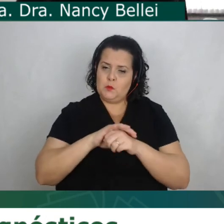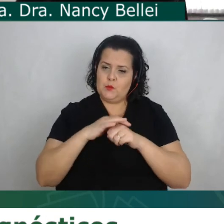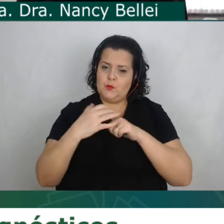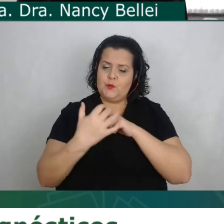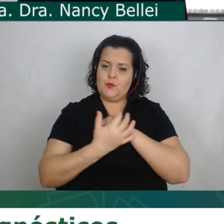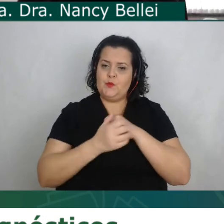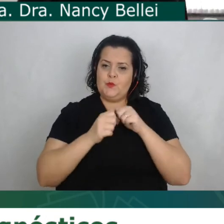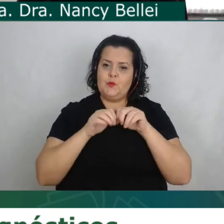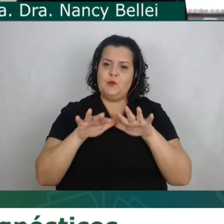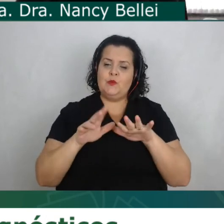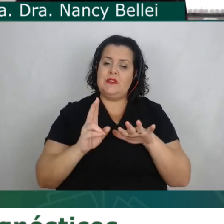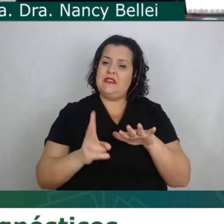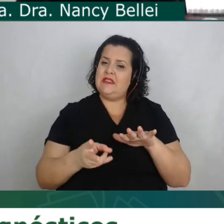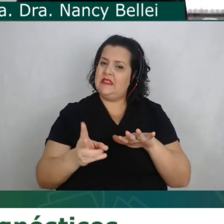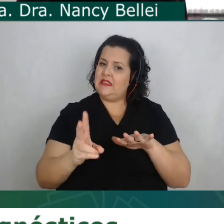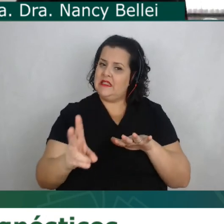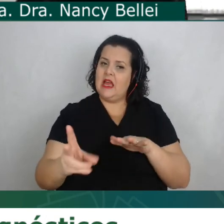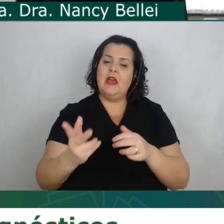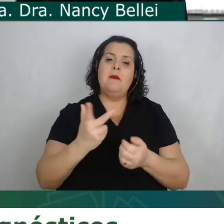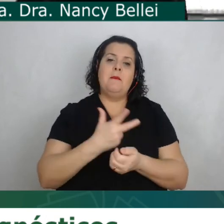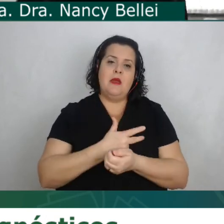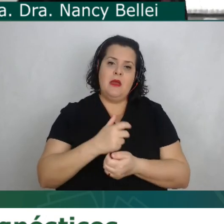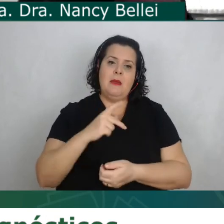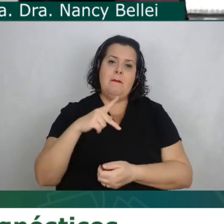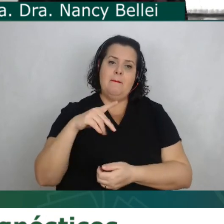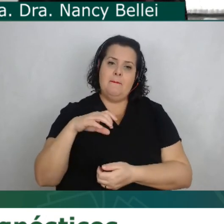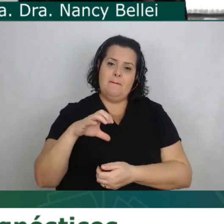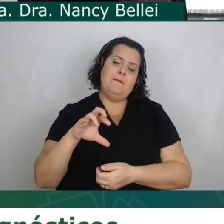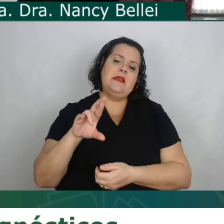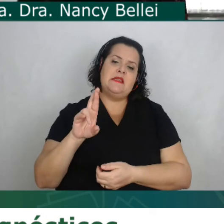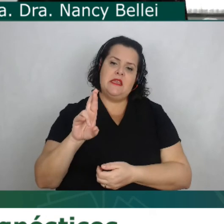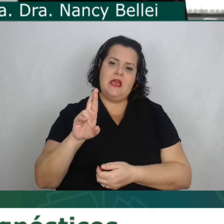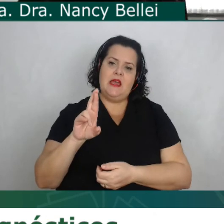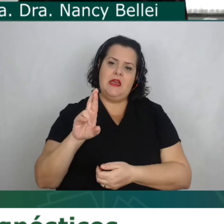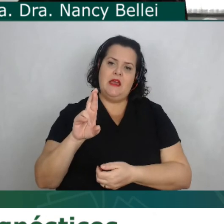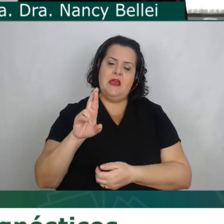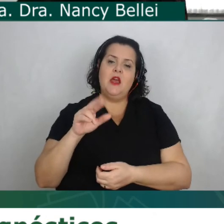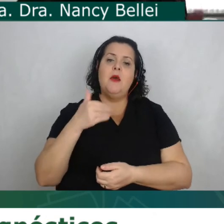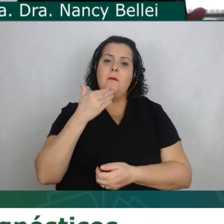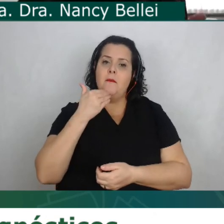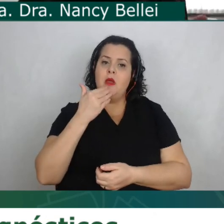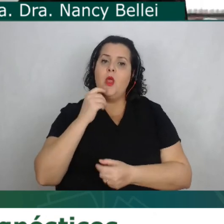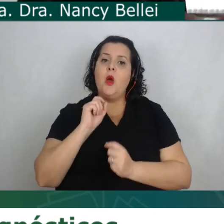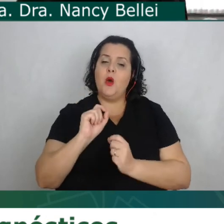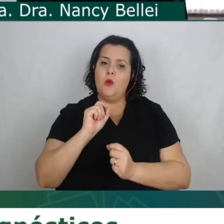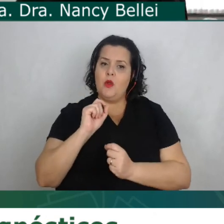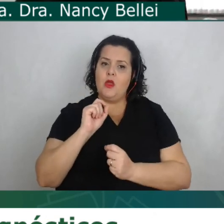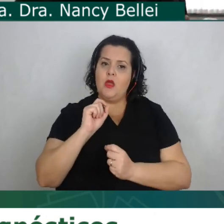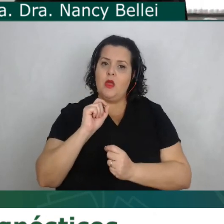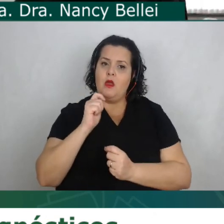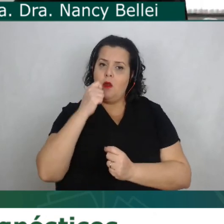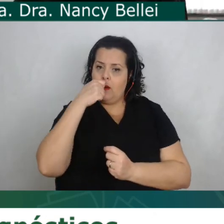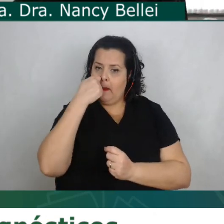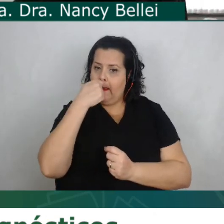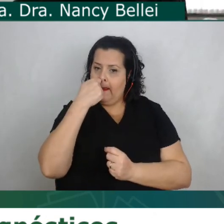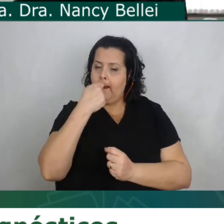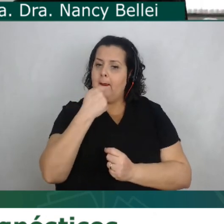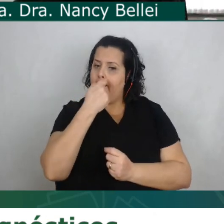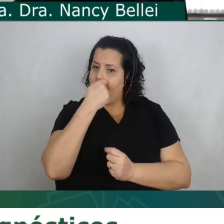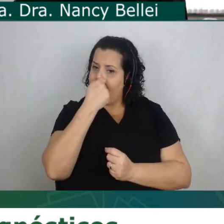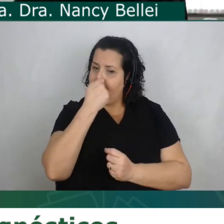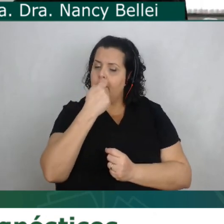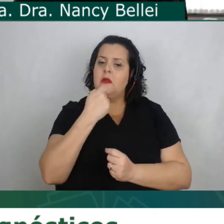a coleta do PCR. O ideal é a coleta da nasofaringe. Claro que coletar